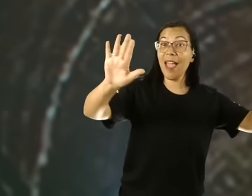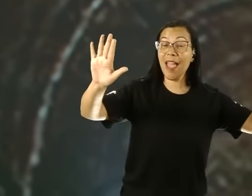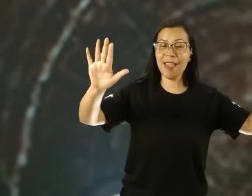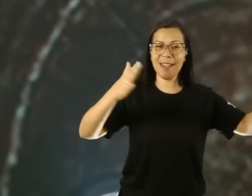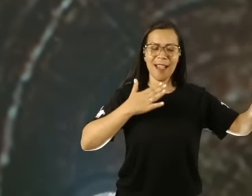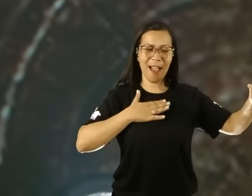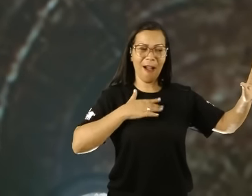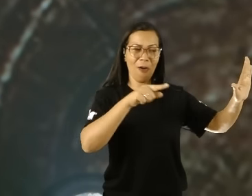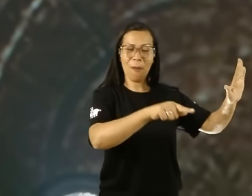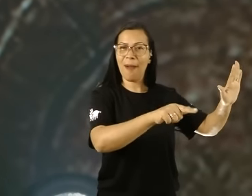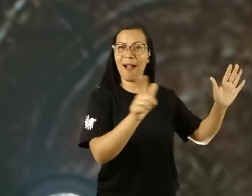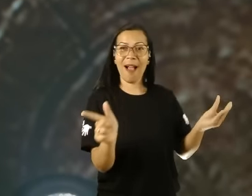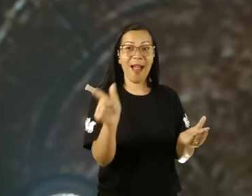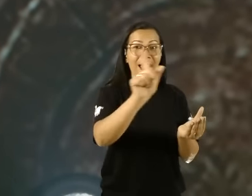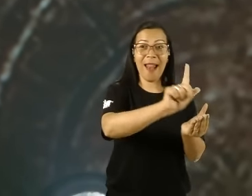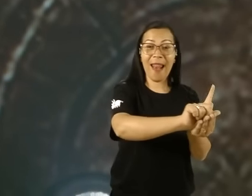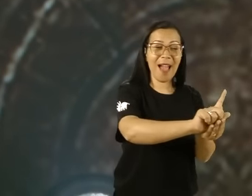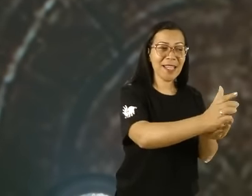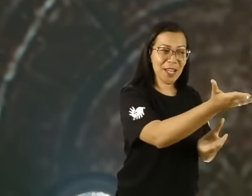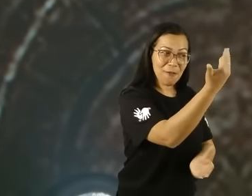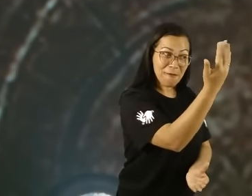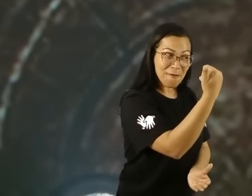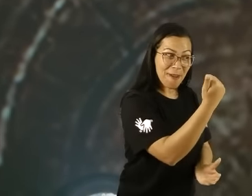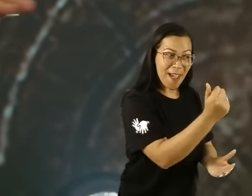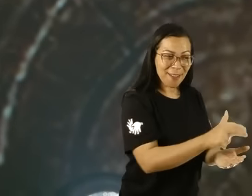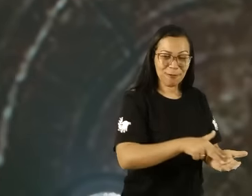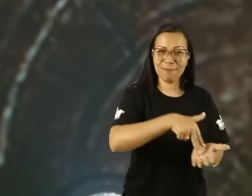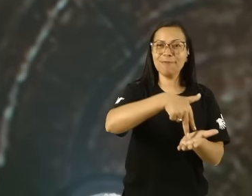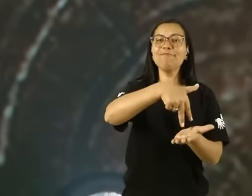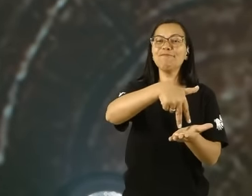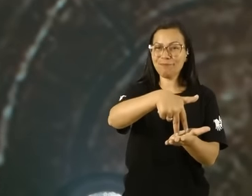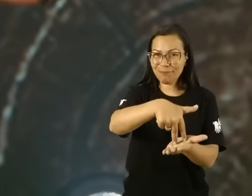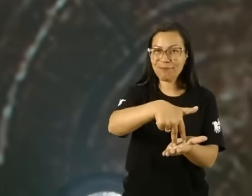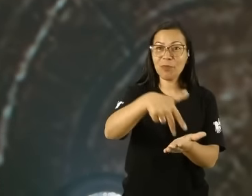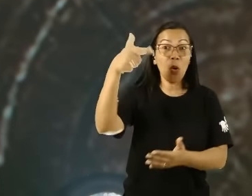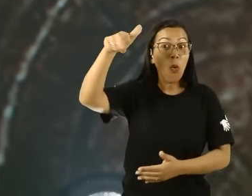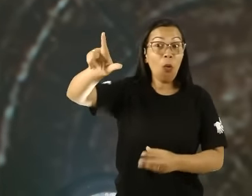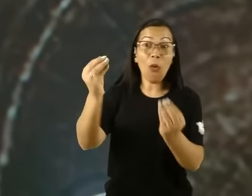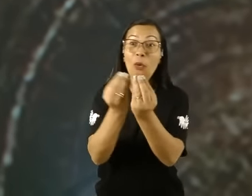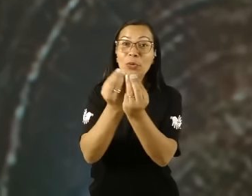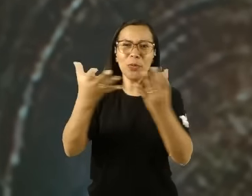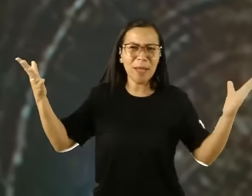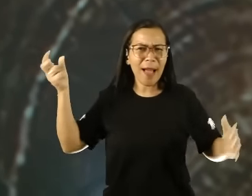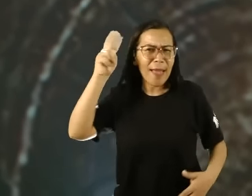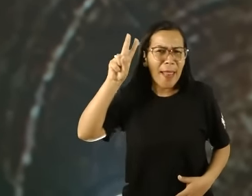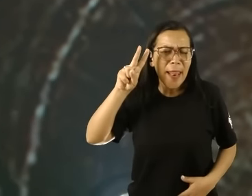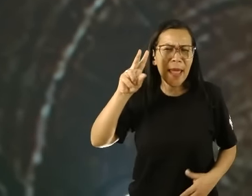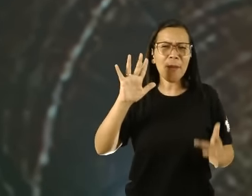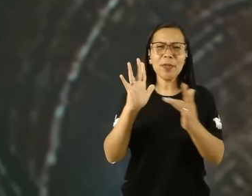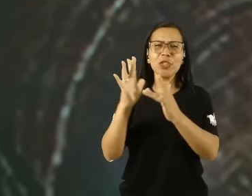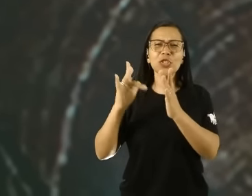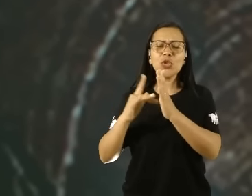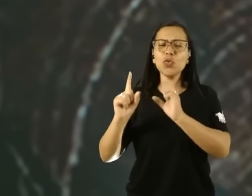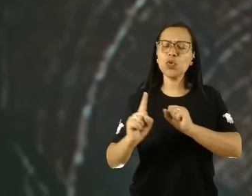tocou? Aí falam, olha, mas quem te tocou, Jesus? Está um negócio doido aqui, um empurrando para o lado. Não, alguém me tocou porque saiu virtude. Aí eles